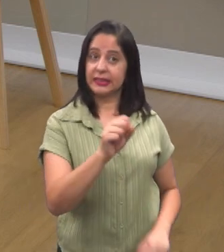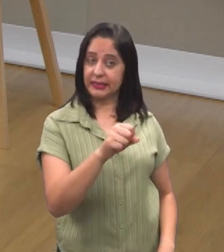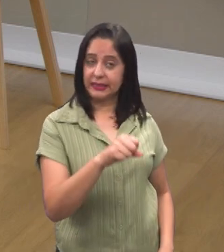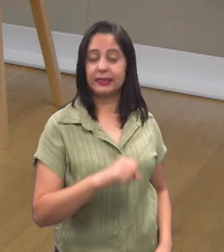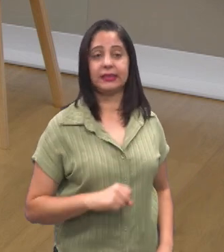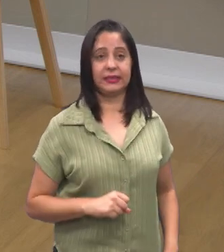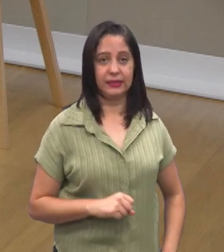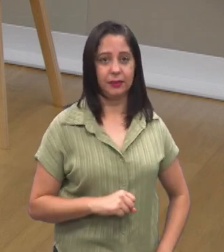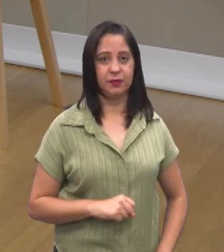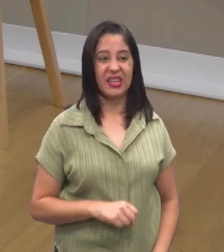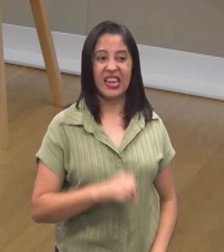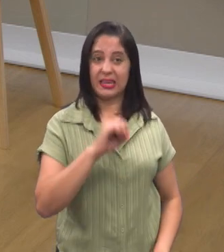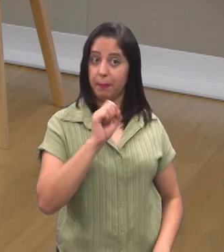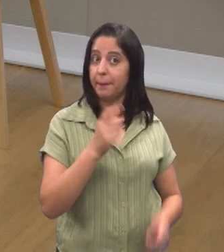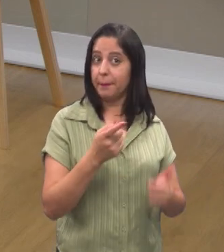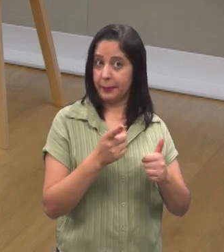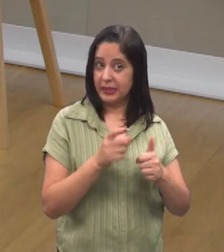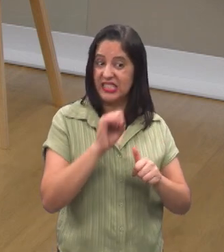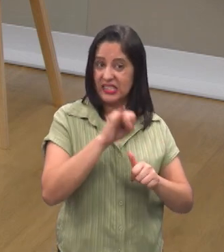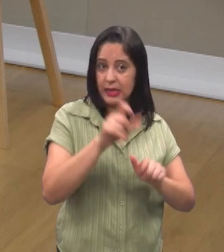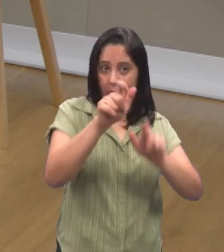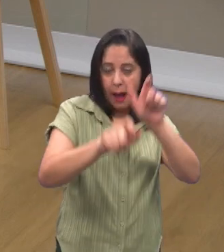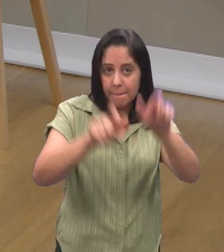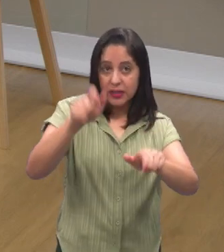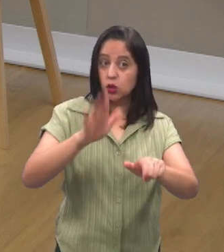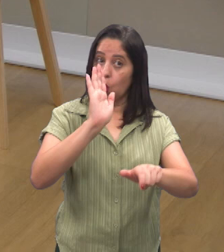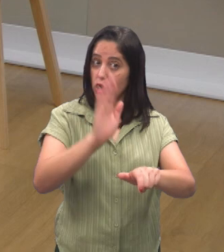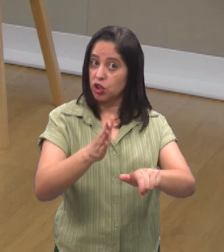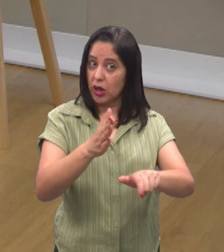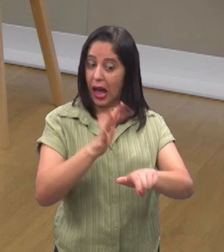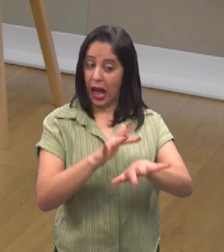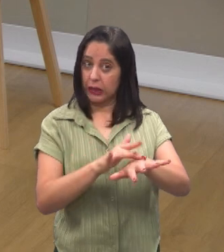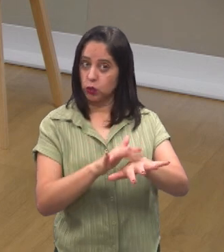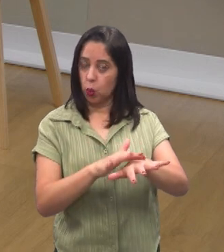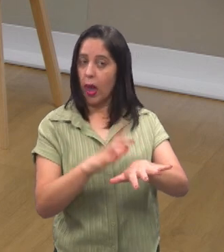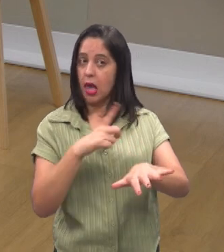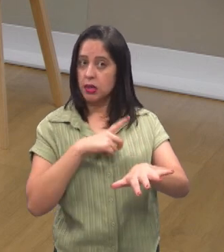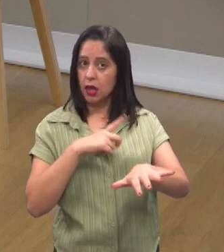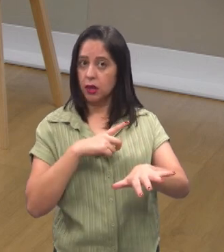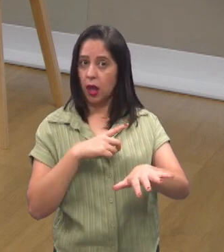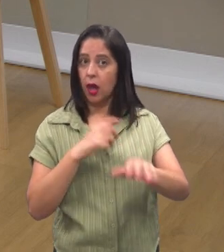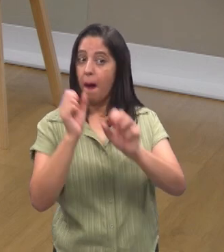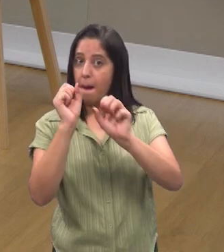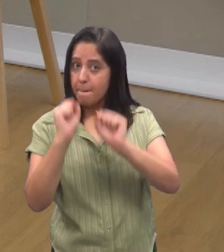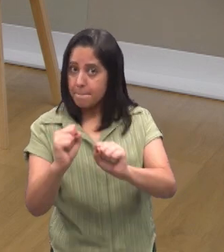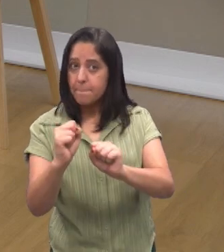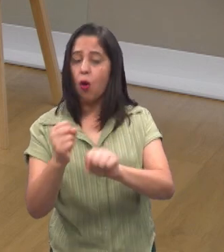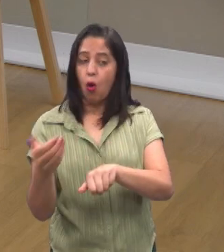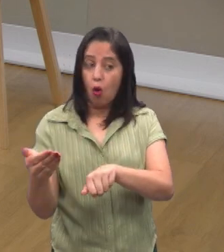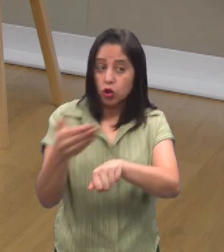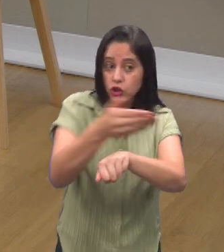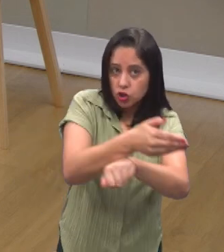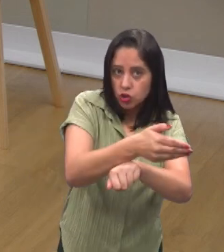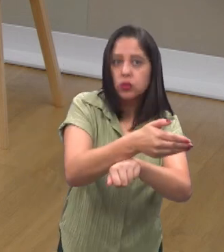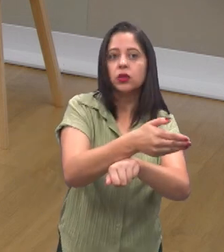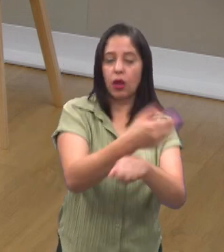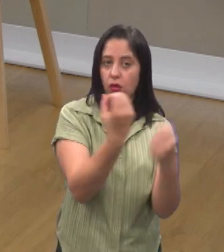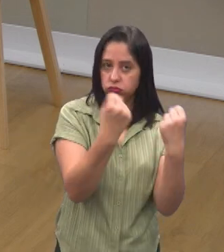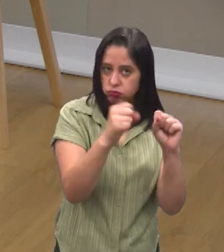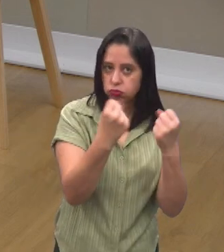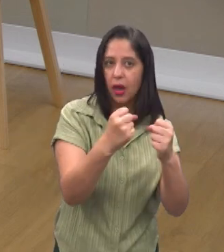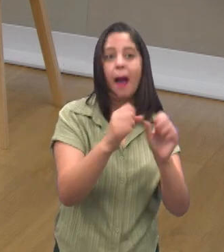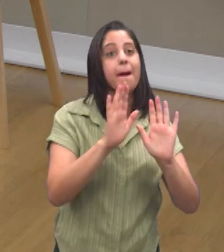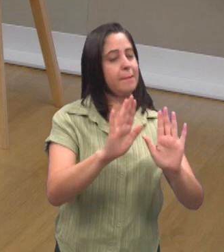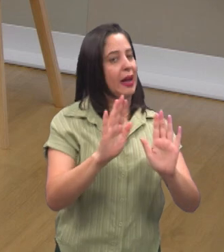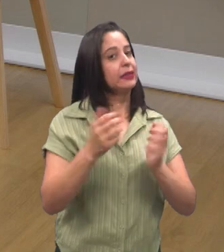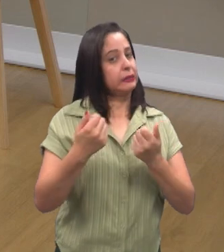a questão, quem tem problemas cardiovasculares pode sim praticar atividades físicas com orientação médica, né? Ela